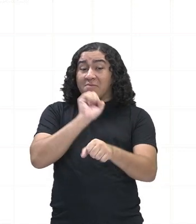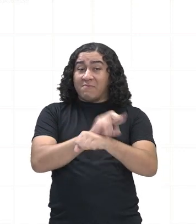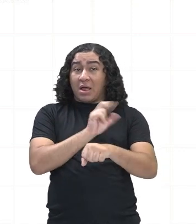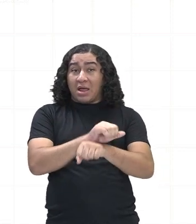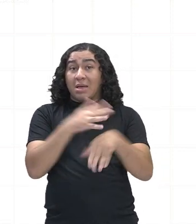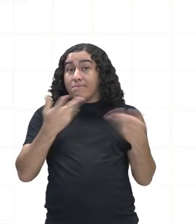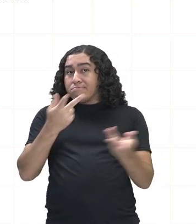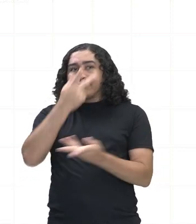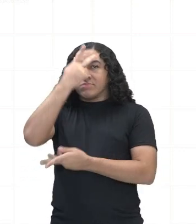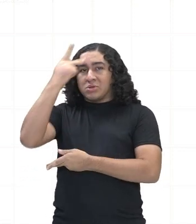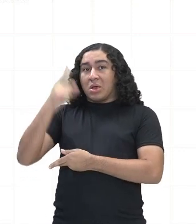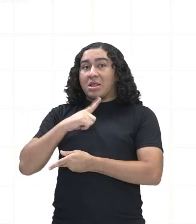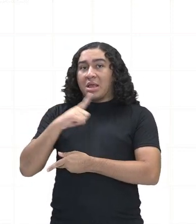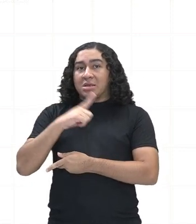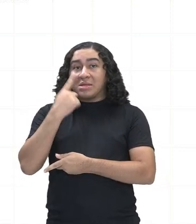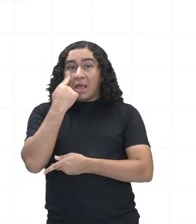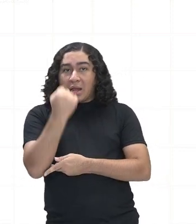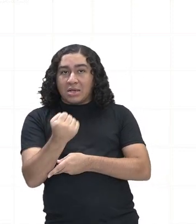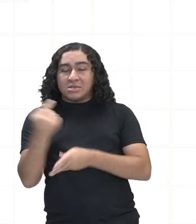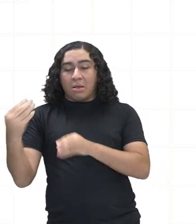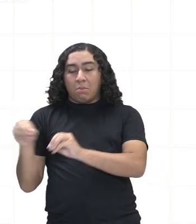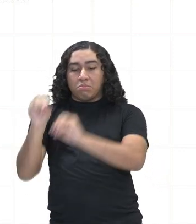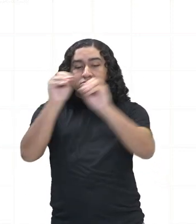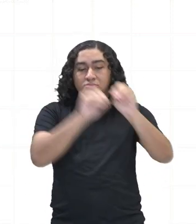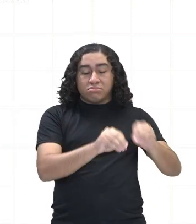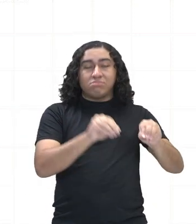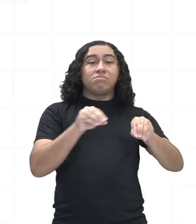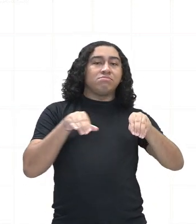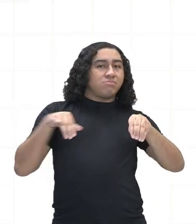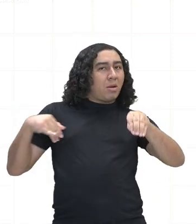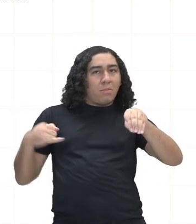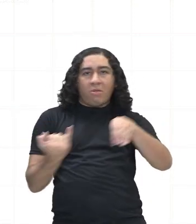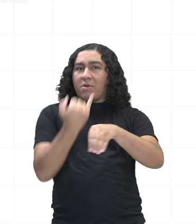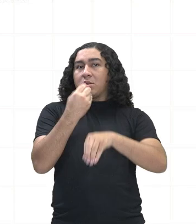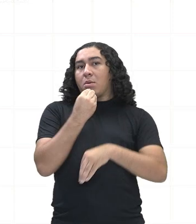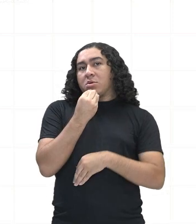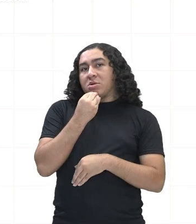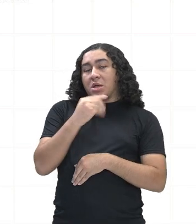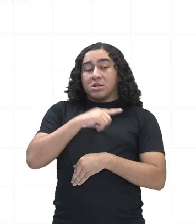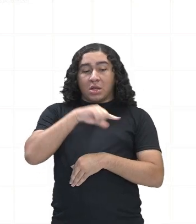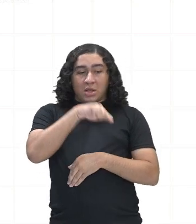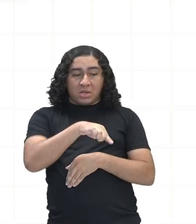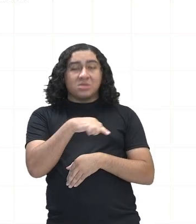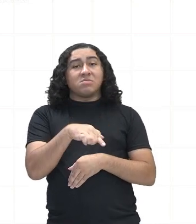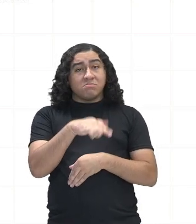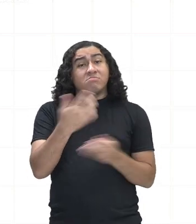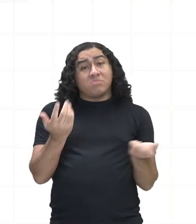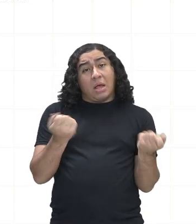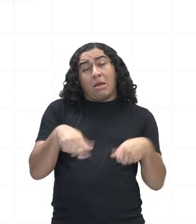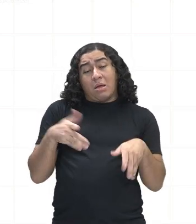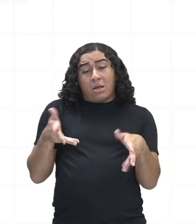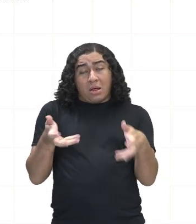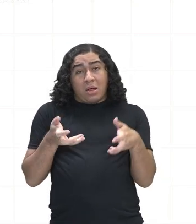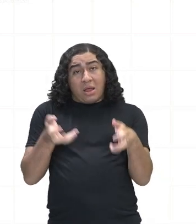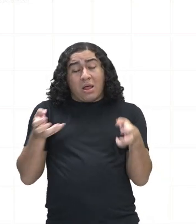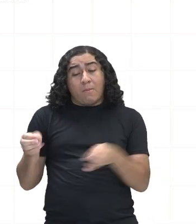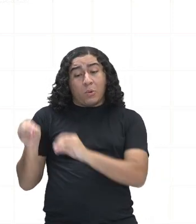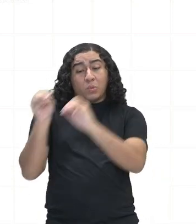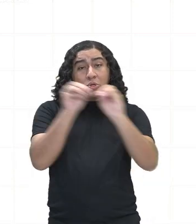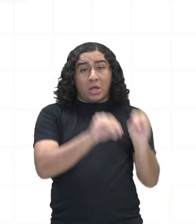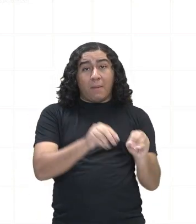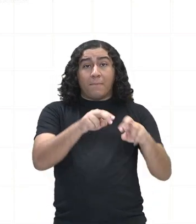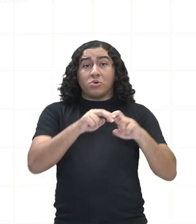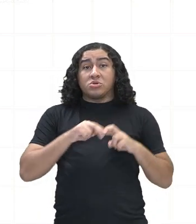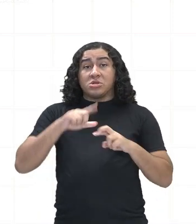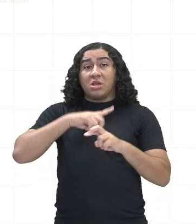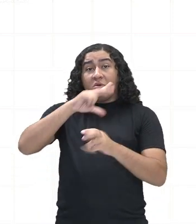morar nesses lugares. Então as pessoas vão se aproveitar desses lugares que têm mais oportunidades e vão querer ir para lá. É por isso que tem muitos fluxos